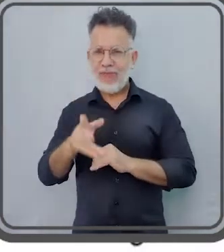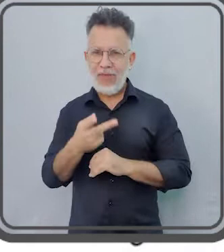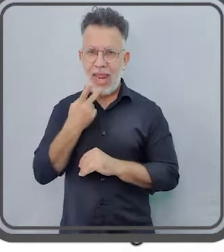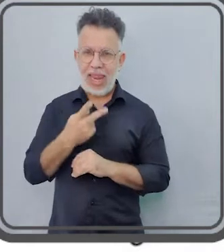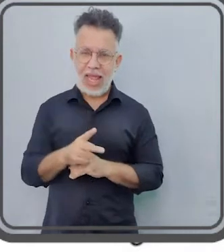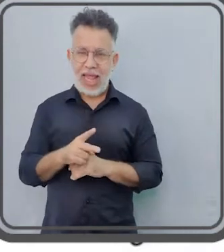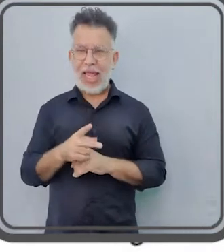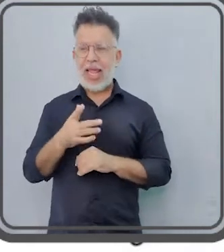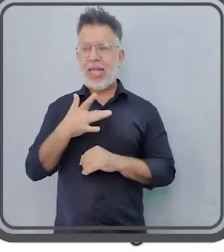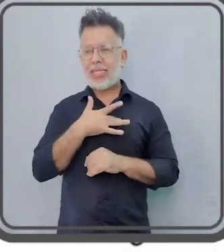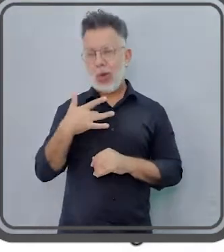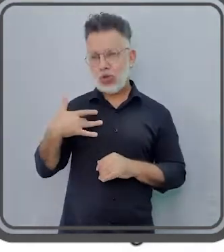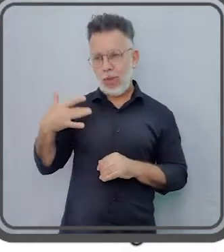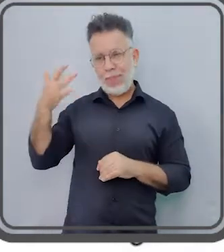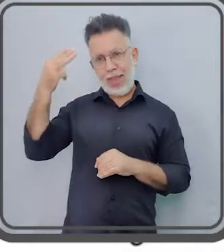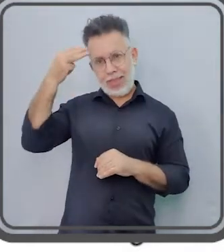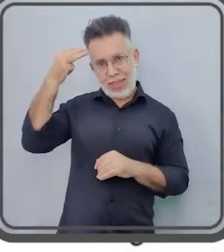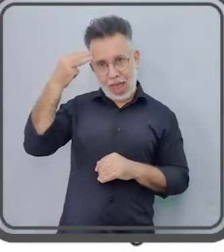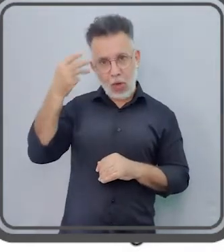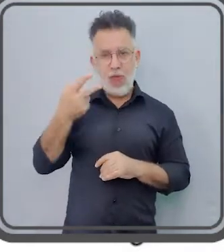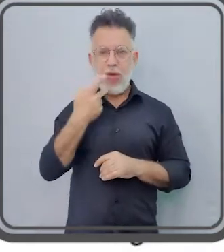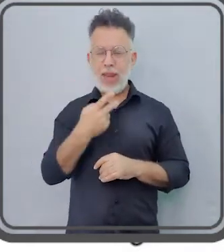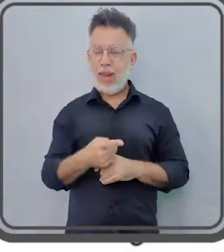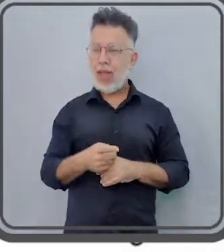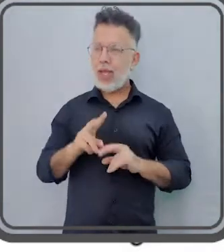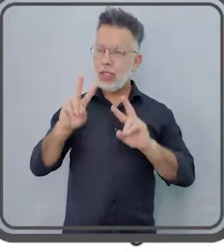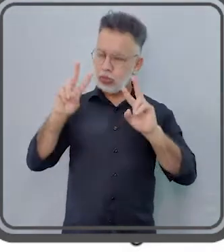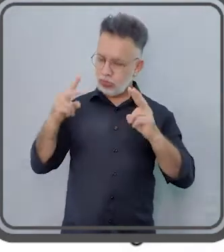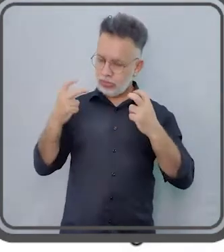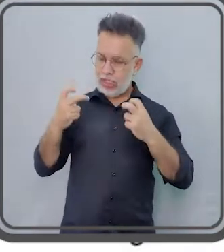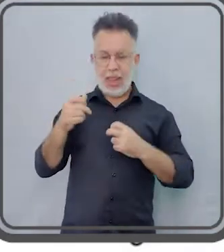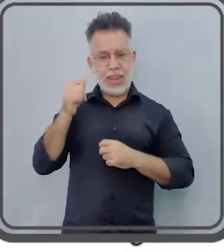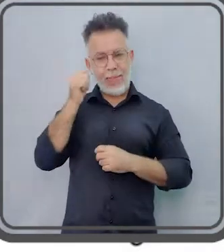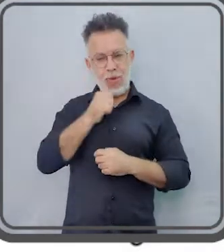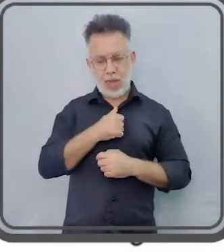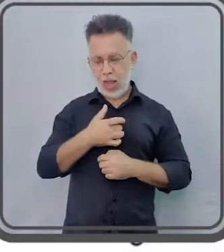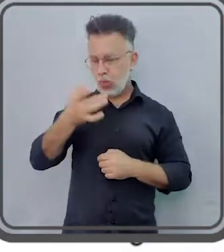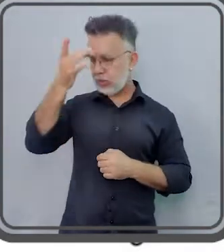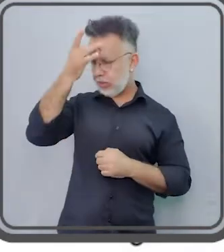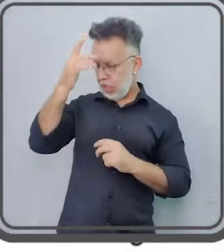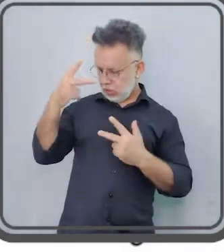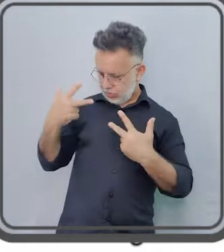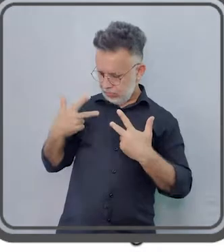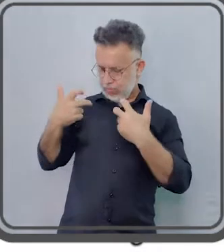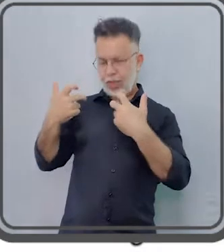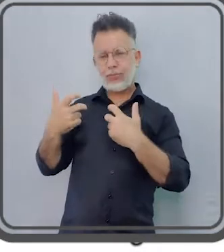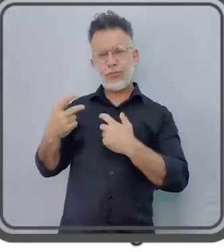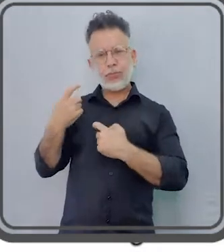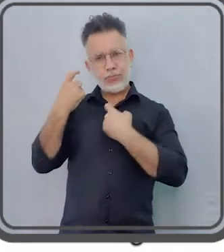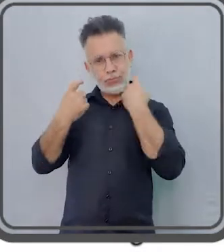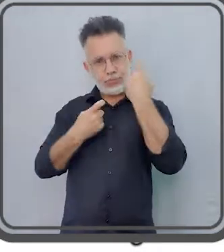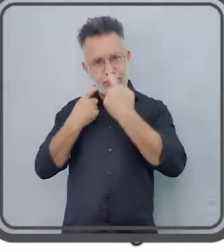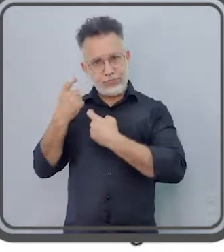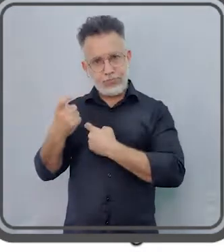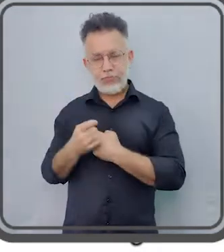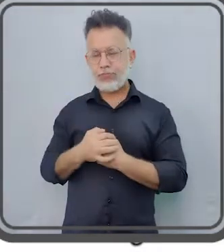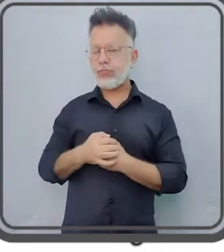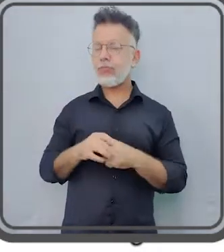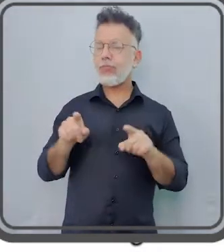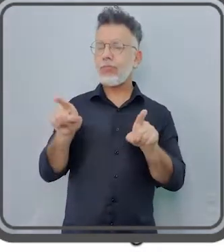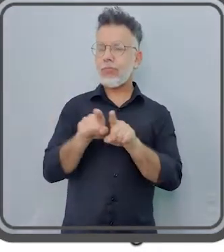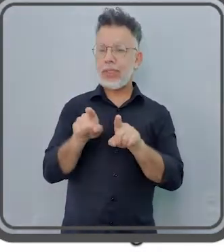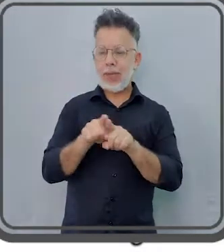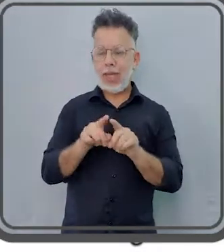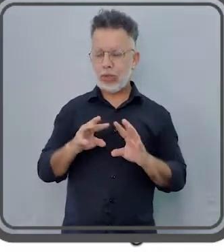olhar da mulher, consciente ou não, mais para si, talvez mais consciente na realização desse skincare. Sim. Mas